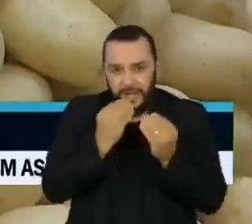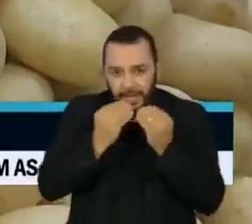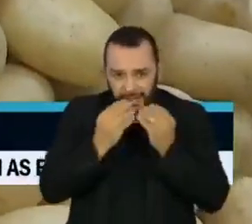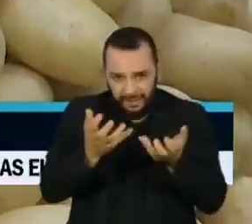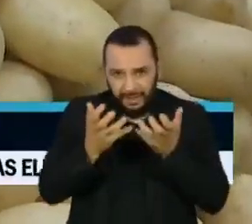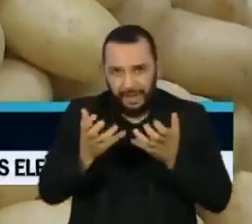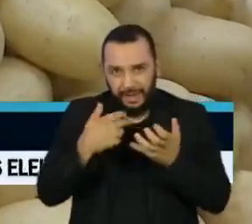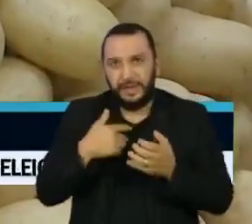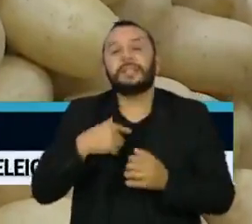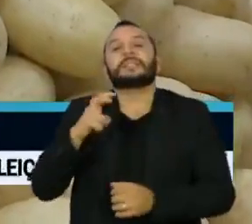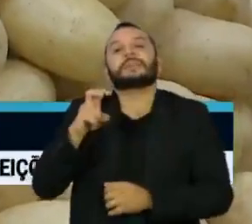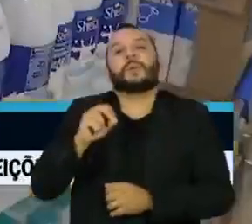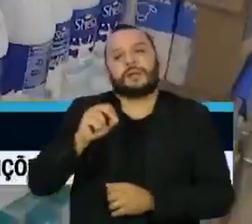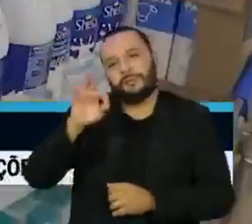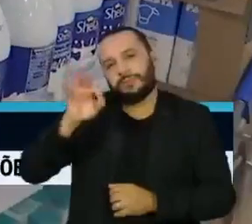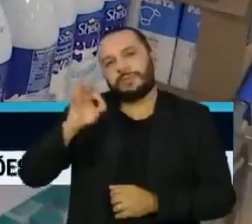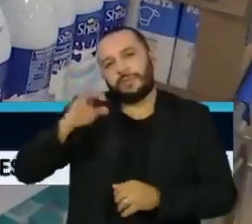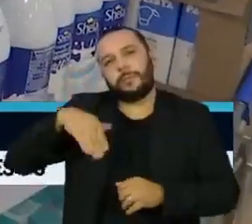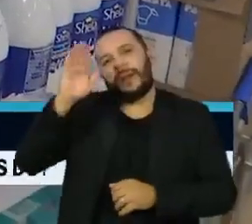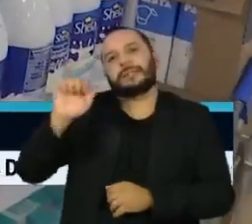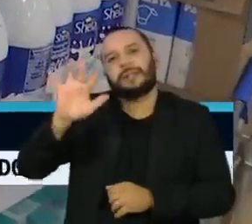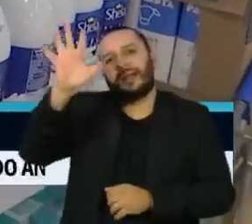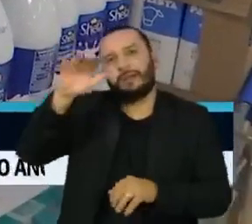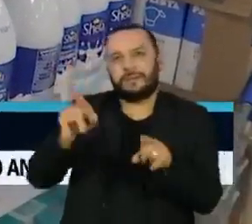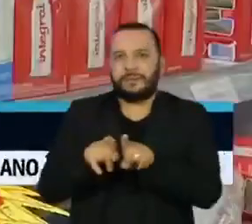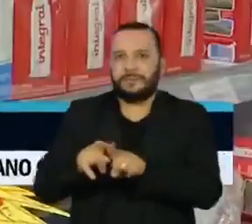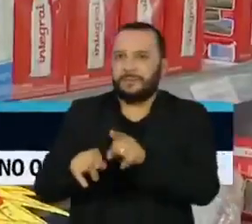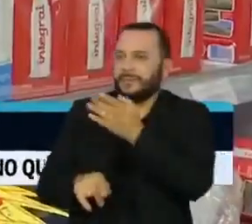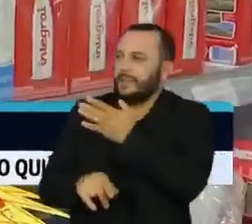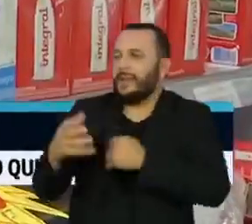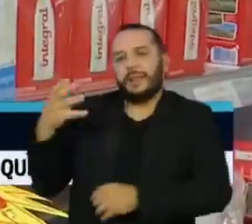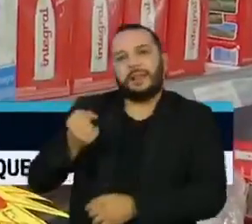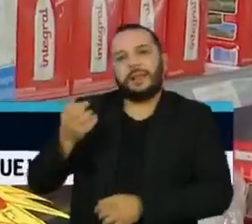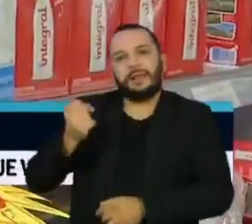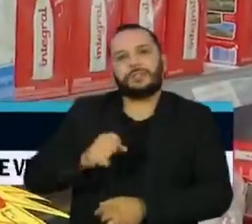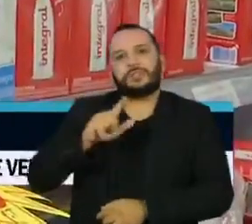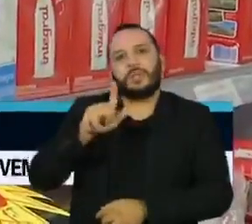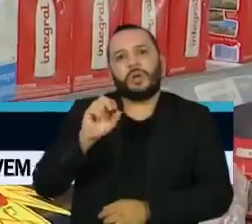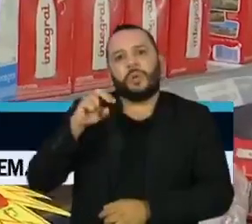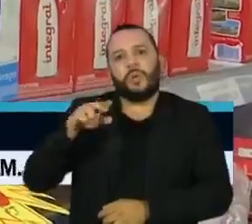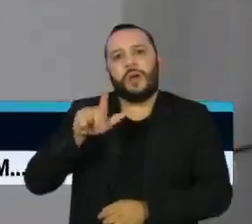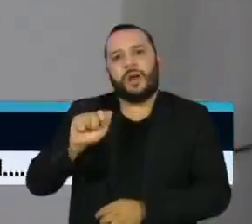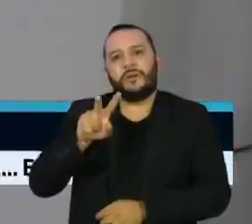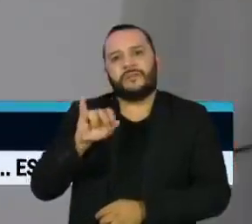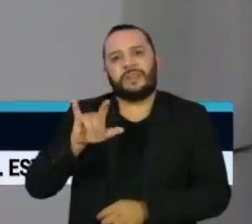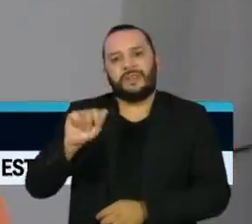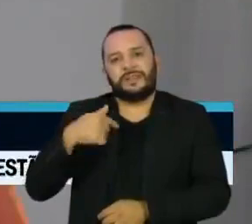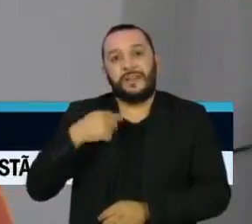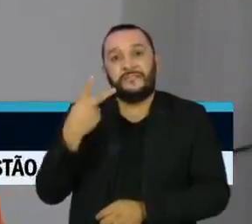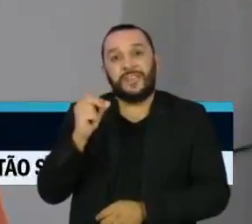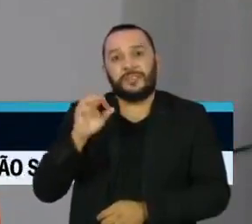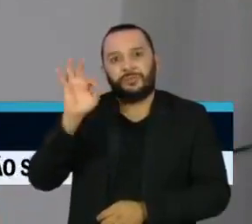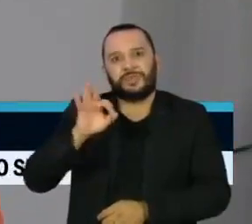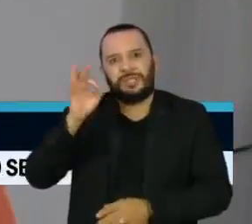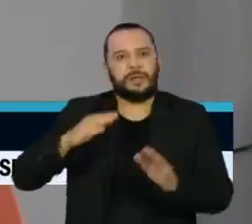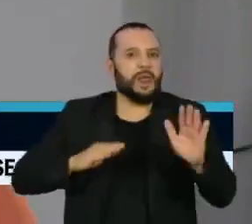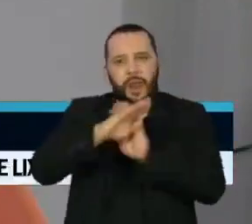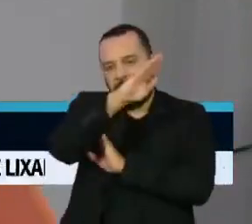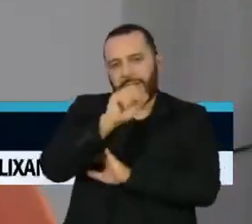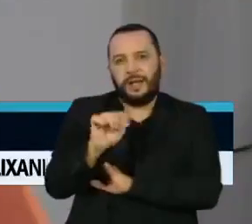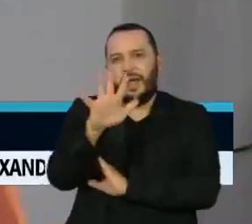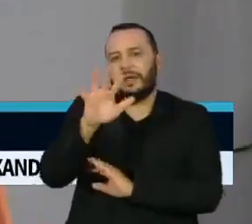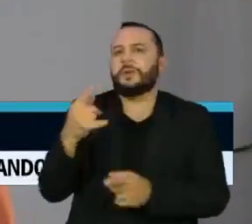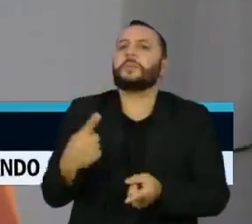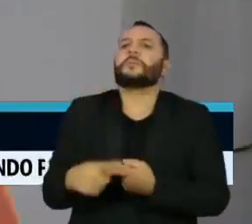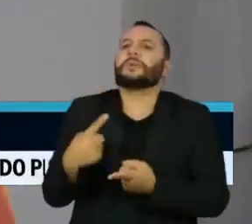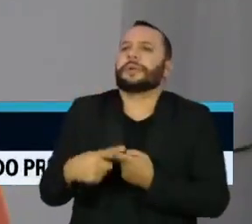quase 50% a mais. E o leite longa-vida disparou 20%. Os especialistas explicam que isso ocorreu